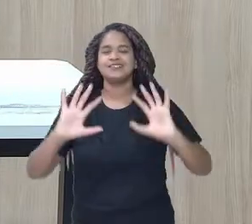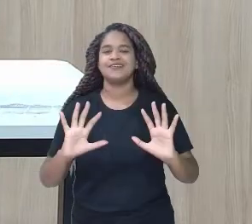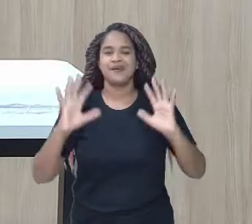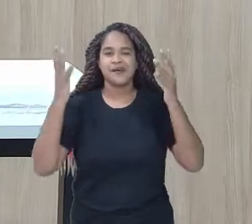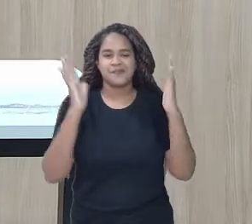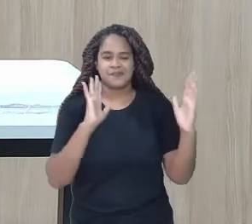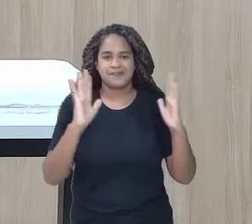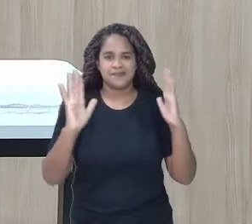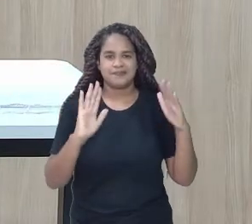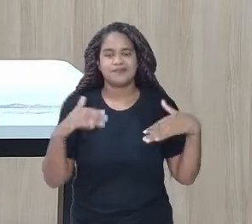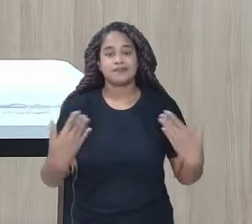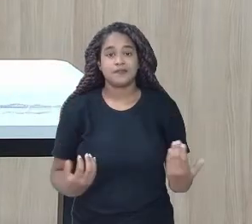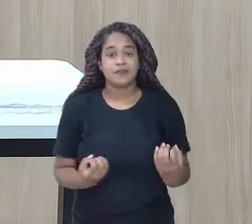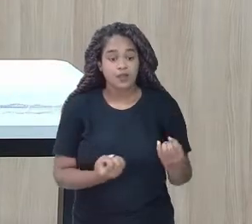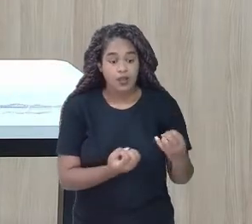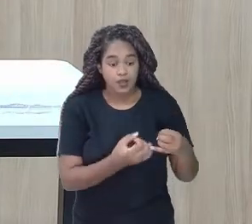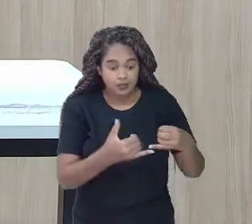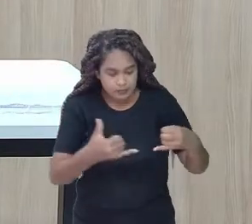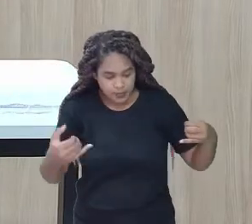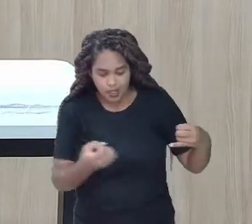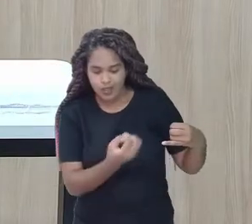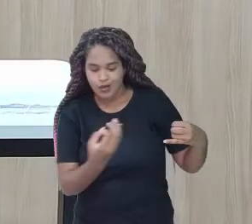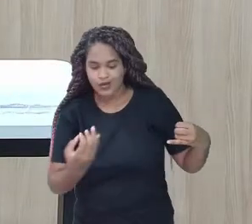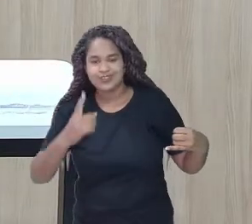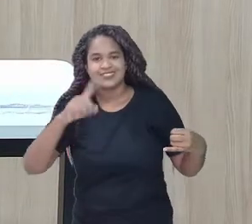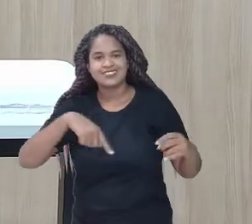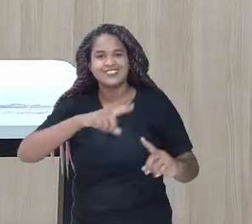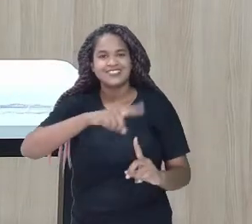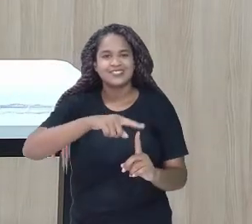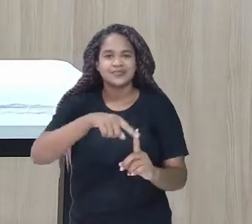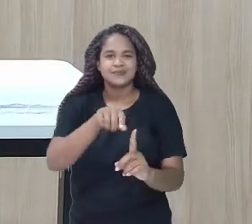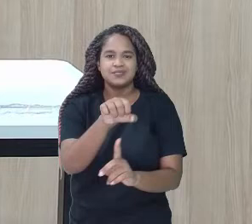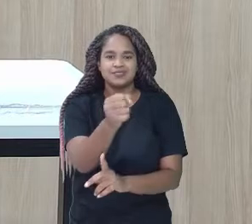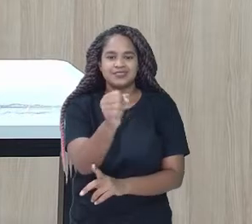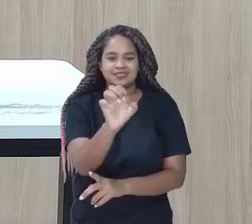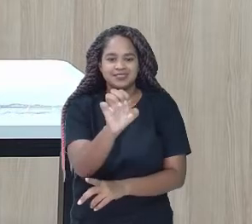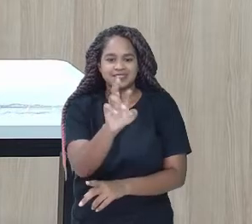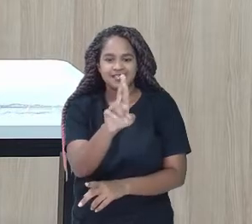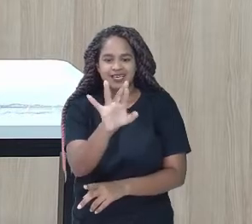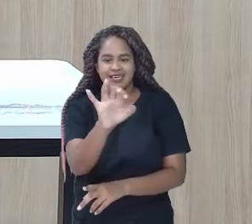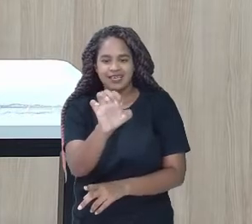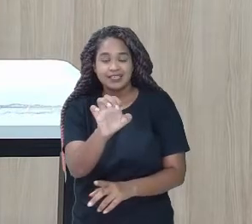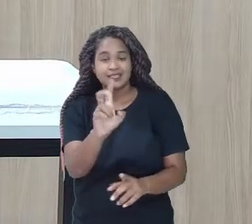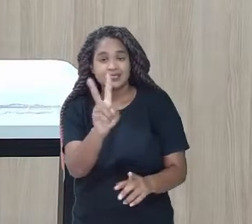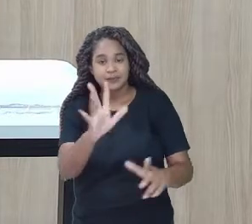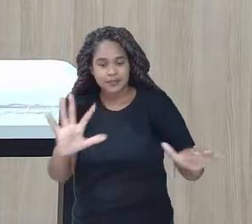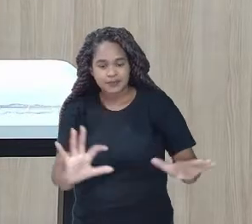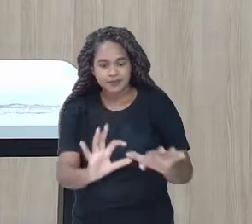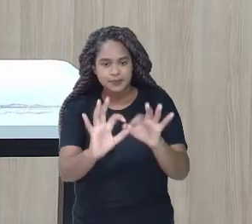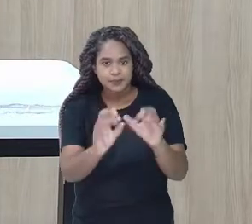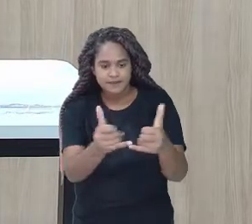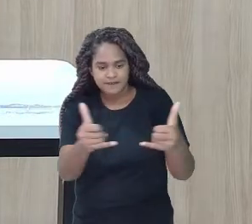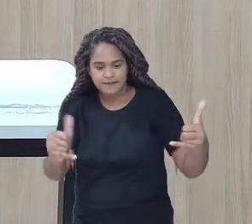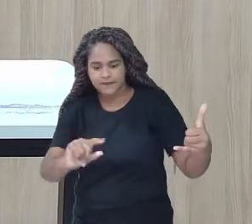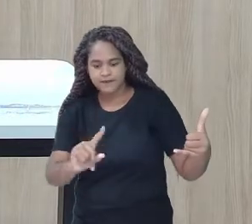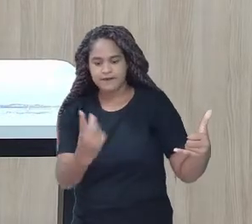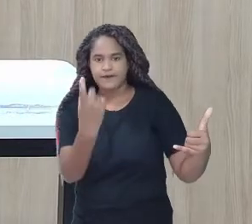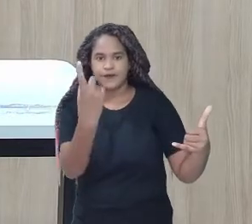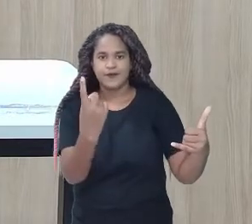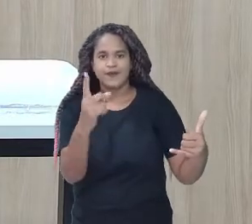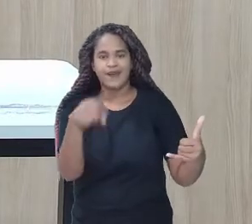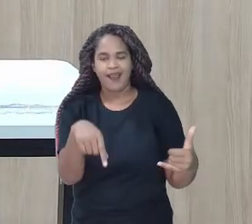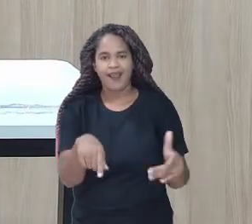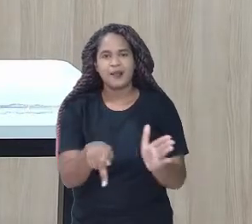essas luzes, a maioria delas são circuitos em série, são circuitos interligados. É um grande exemplo de